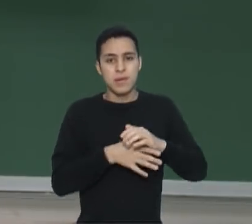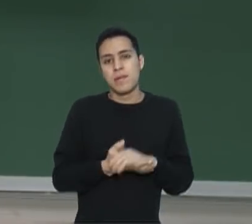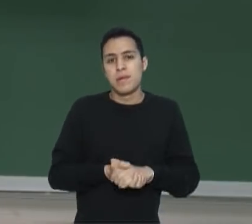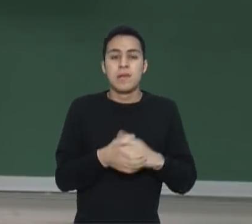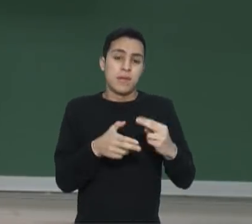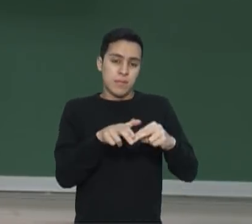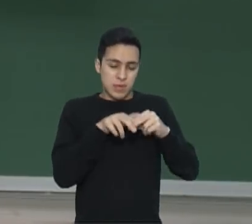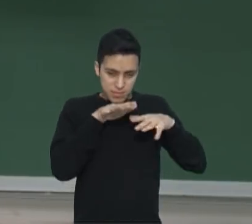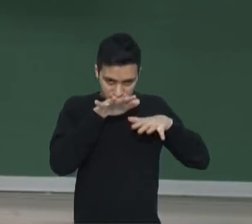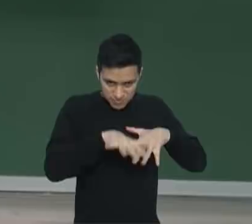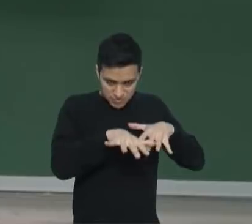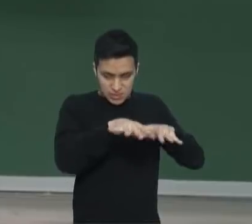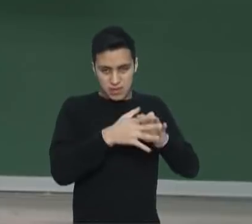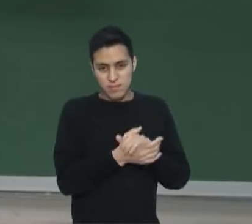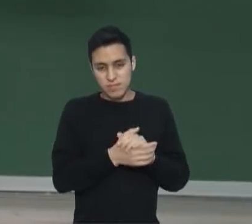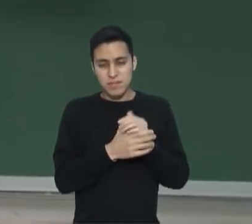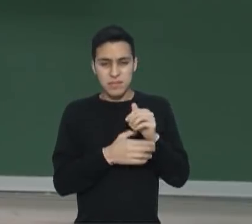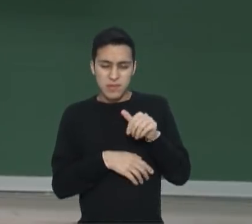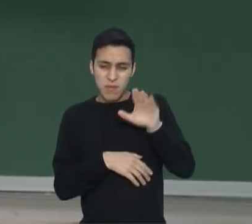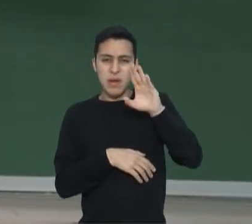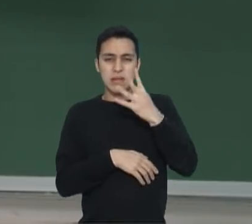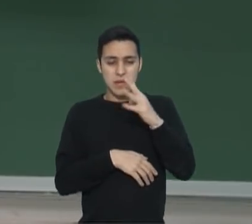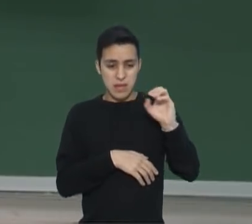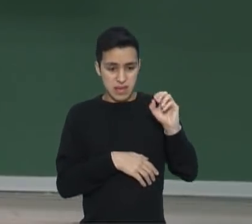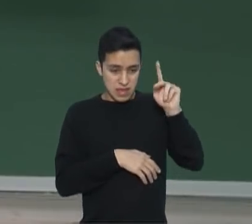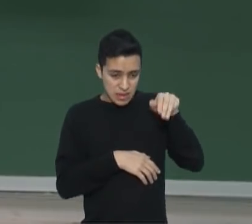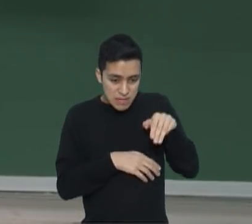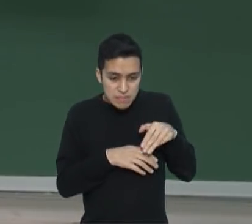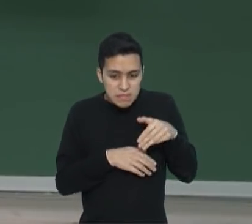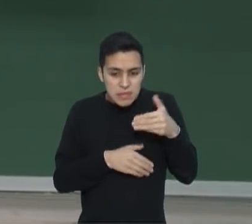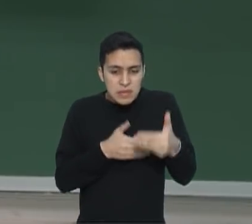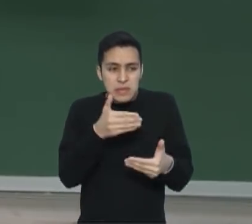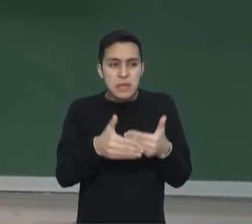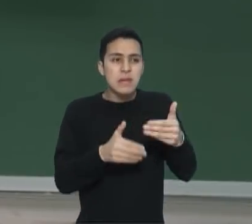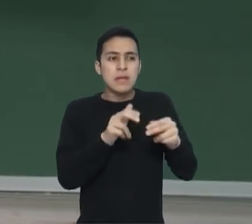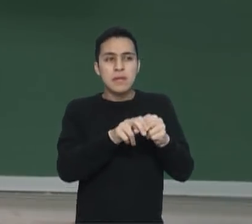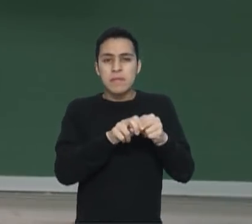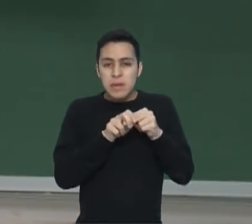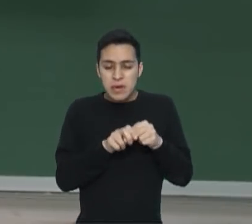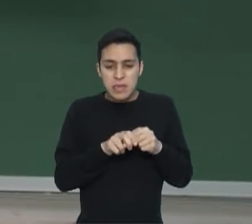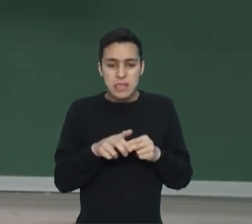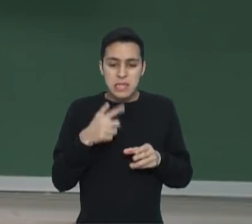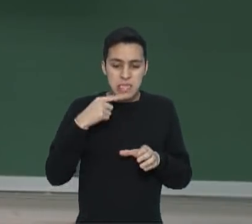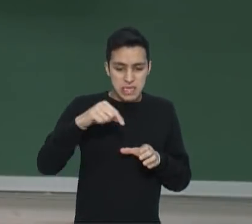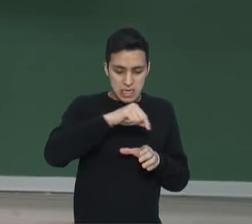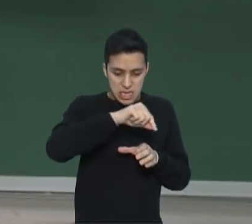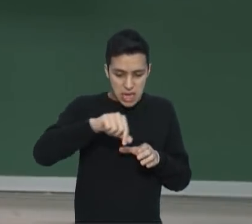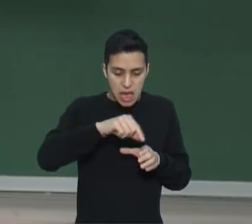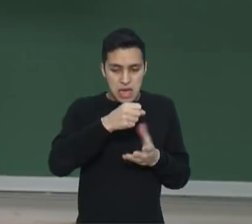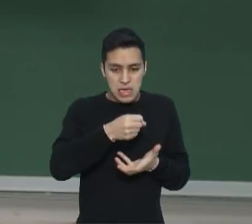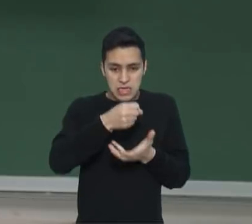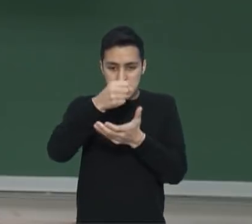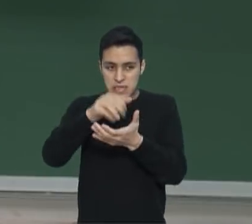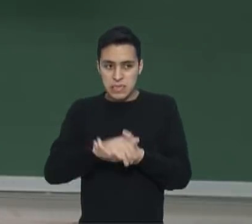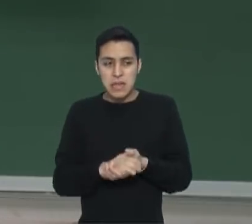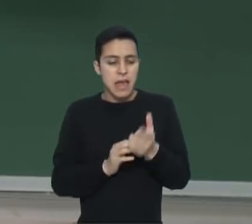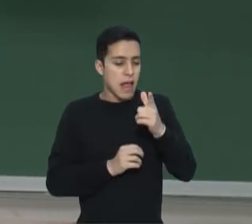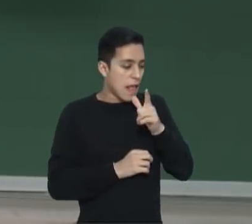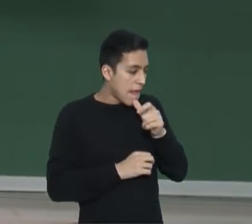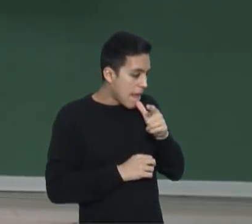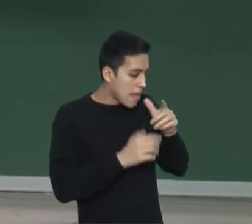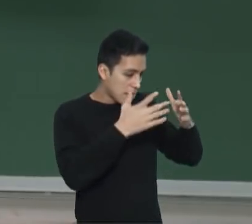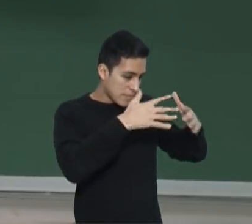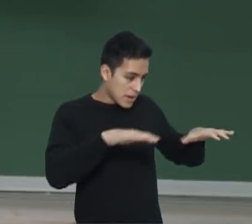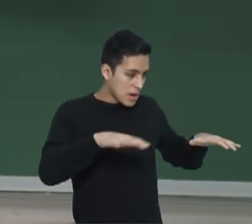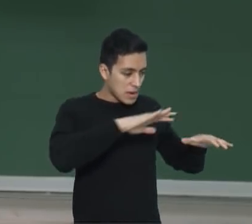essa marcha, durante aí quase 400 quilômetros, para apanhar um punhadinho de sal, que eles produziram assim. Pegava água do mar